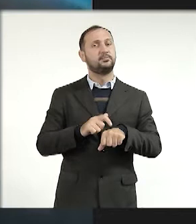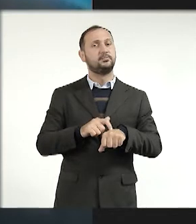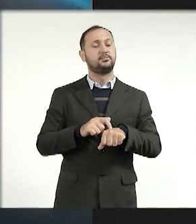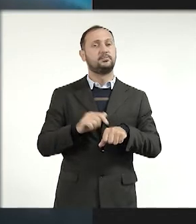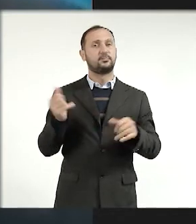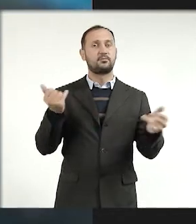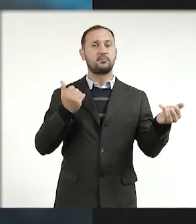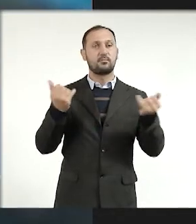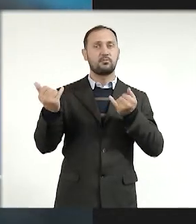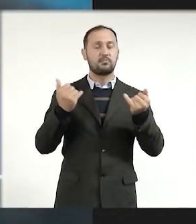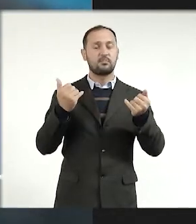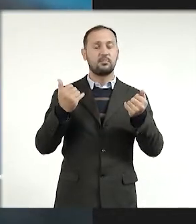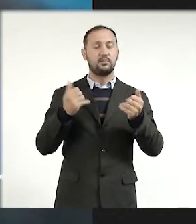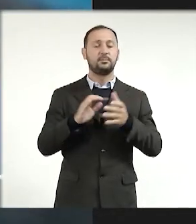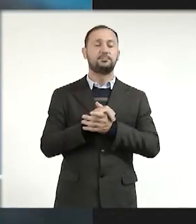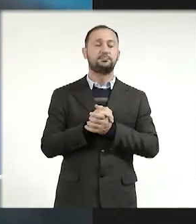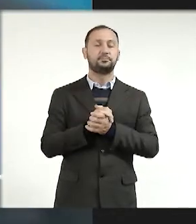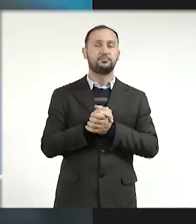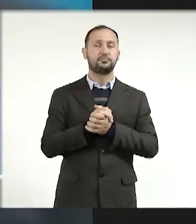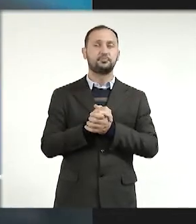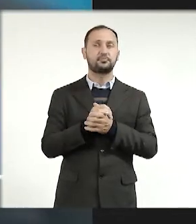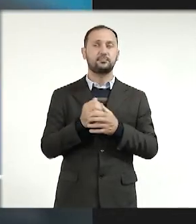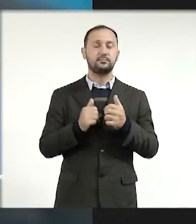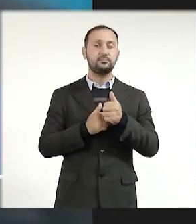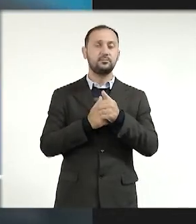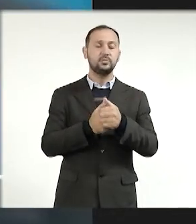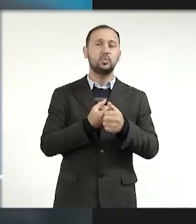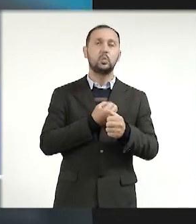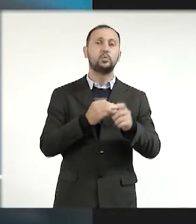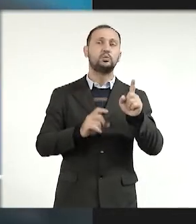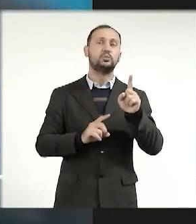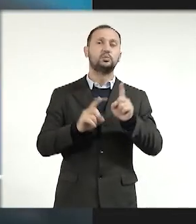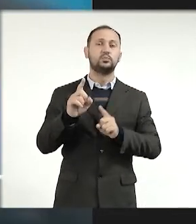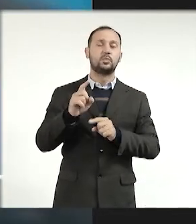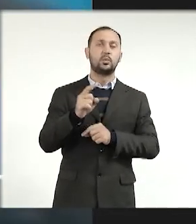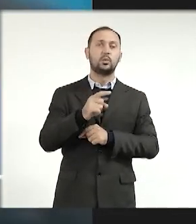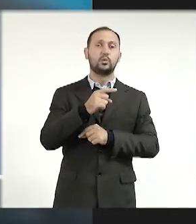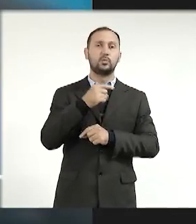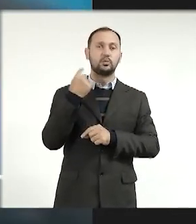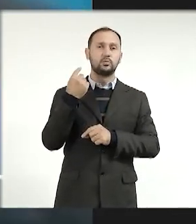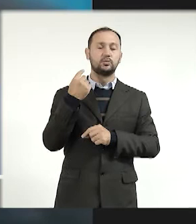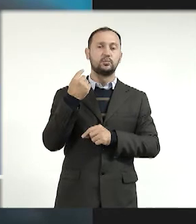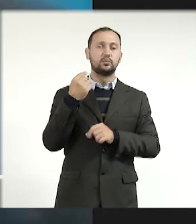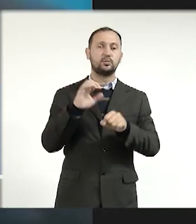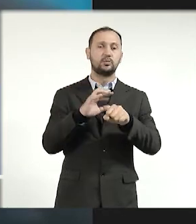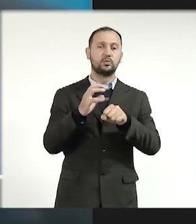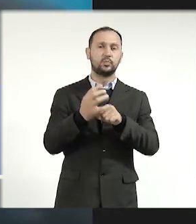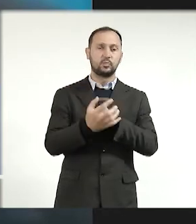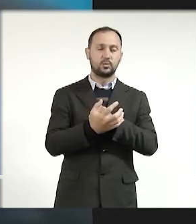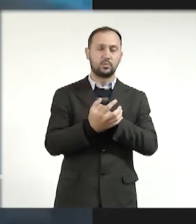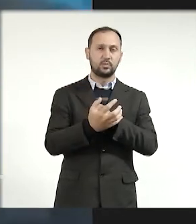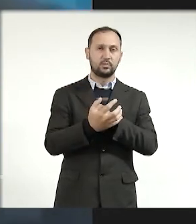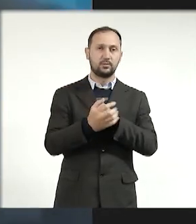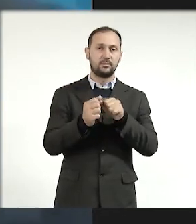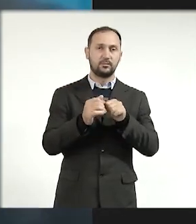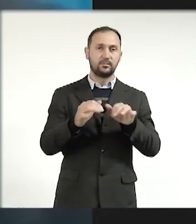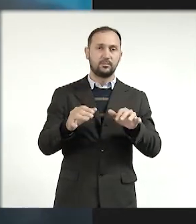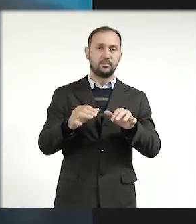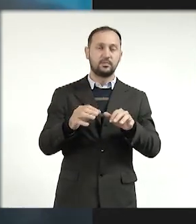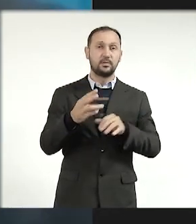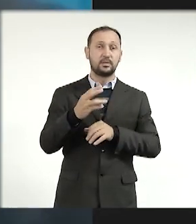Nesse momento, fui informado pela assessoria que o número de mortos por coronavírus no